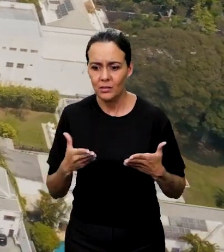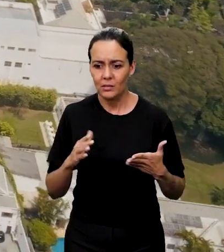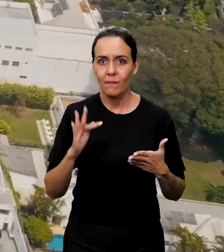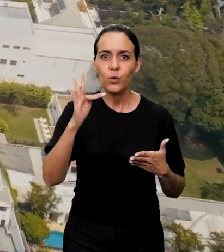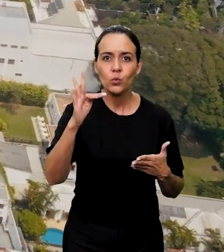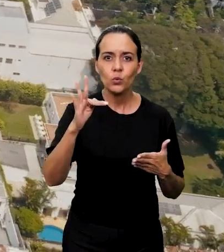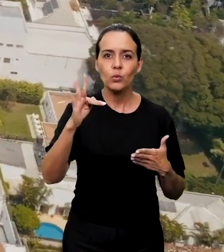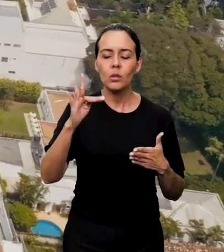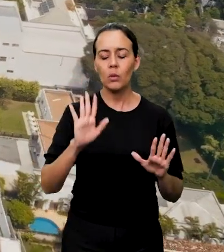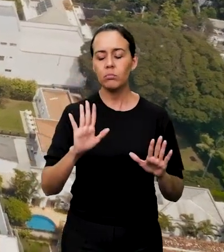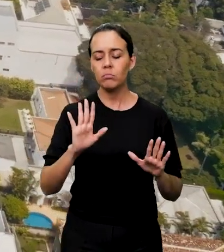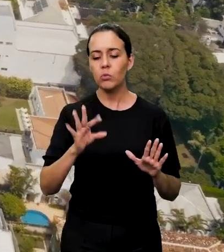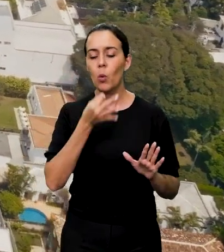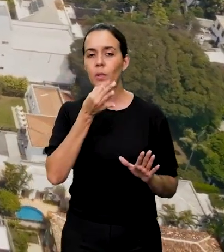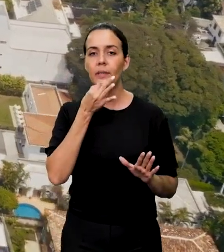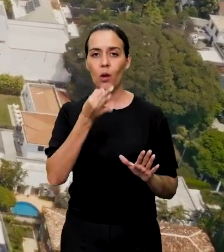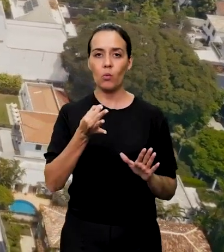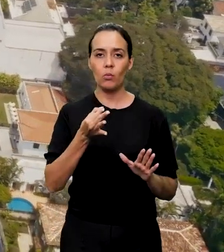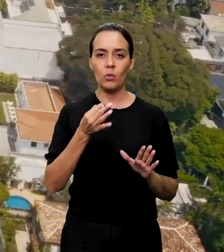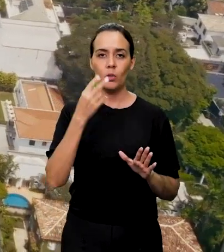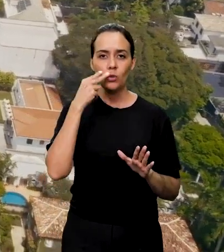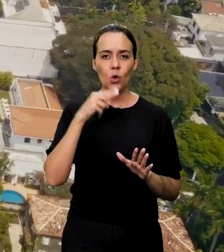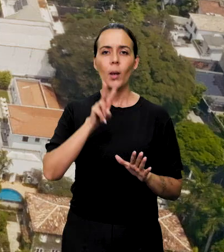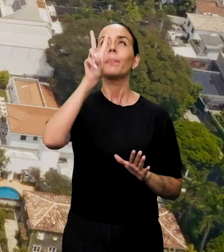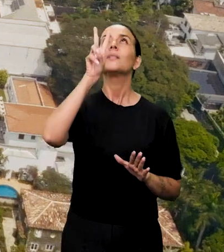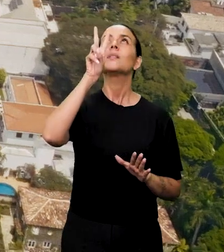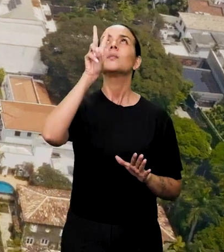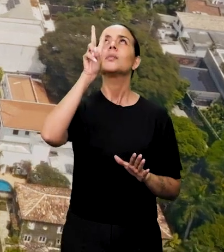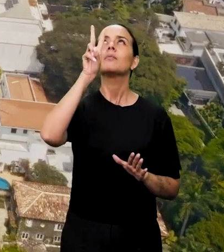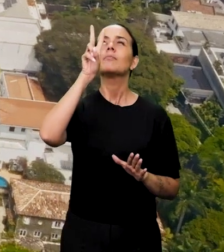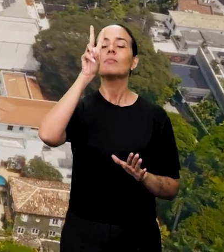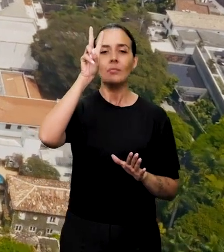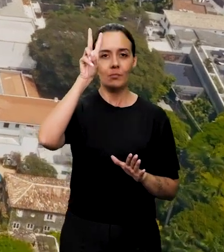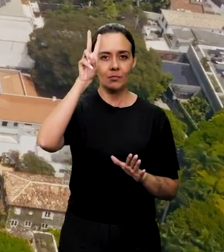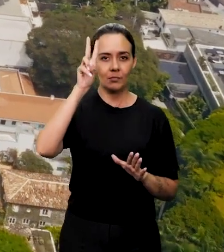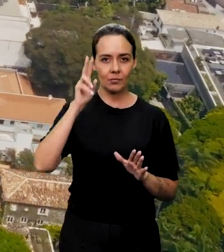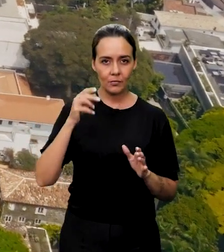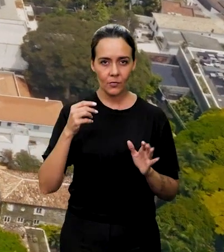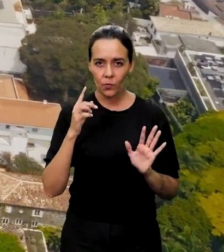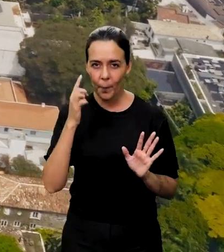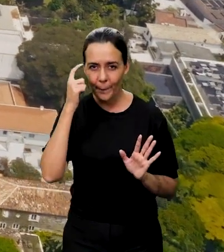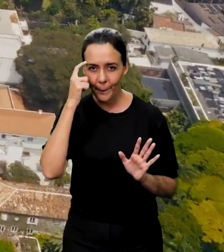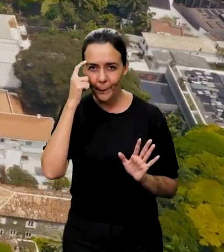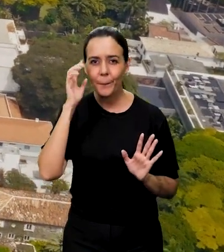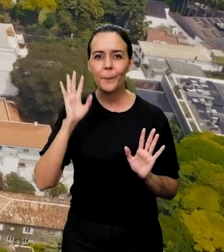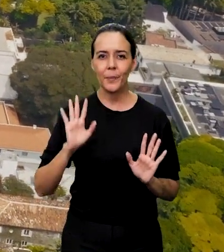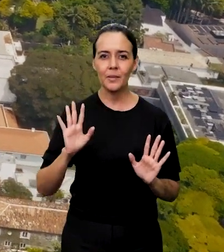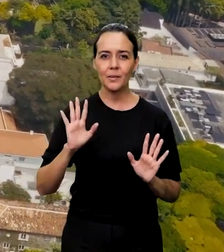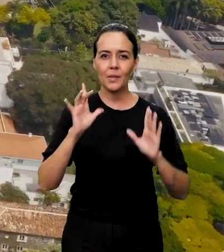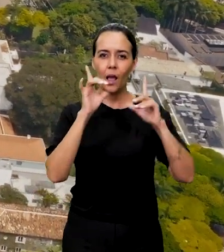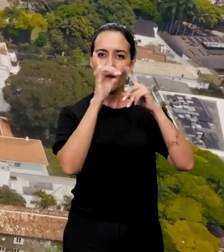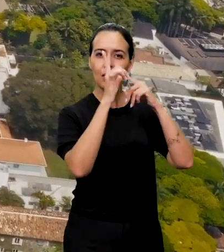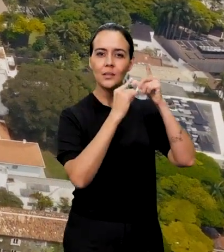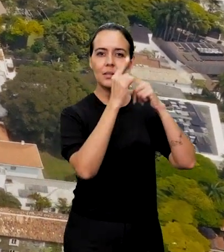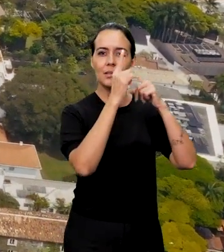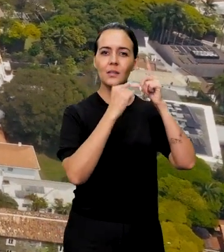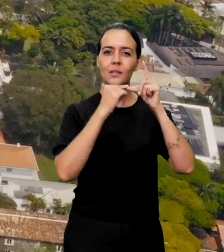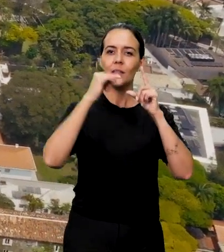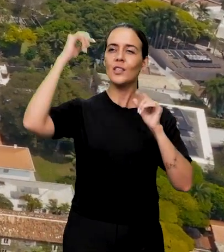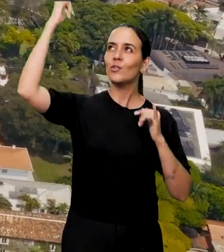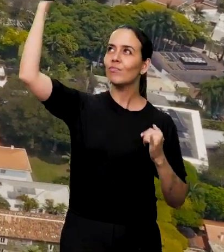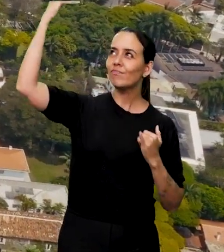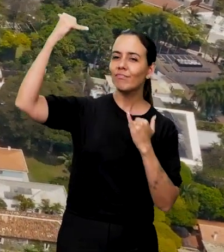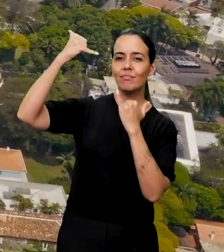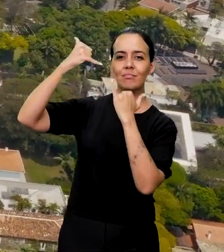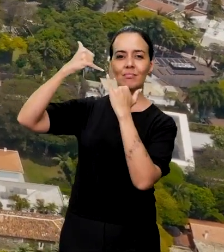minha sugestão é, vamos olhar para cima. Vamos fazer com os antigos, vamos considerar. Estar com as estrelas, estar